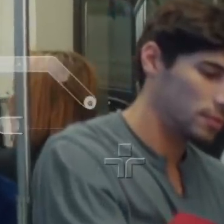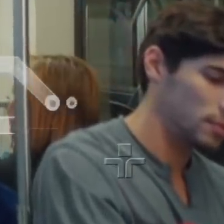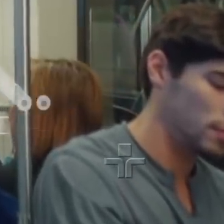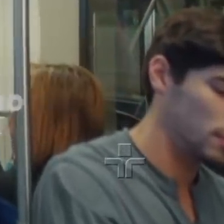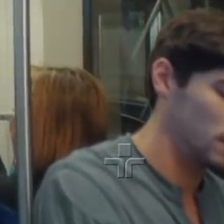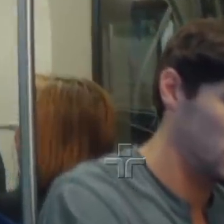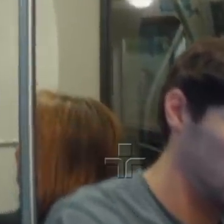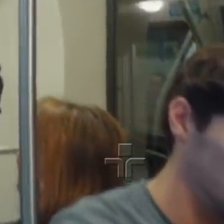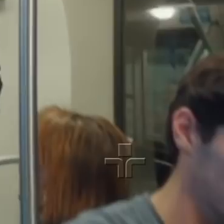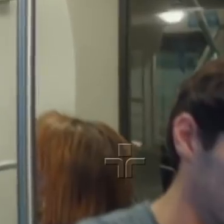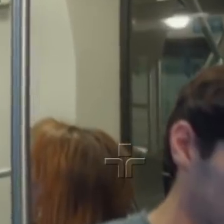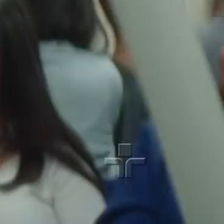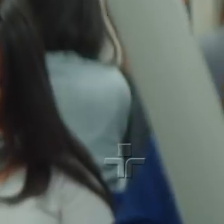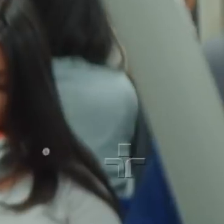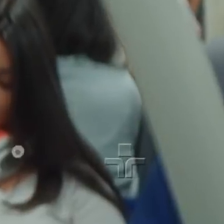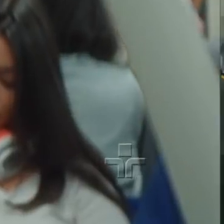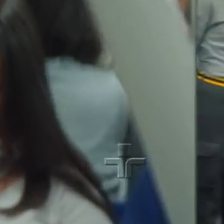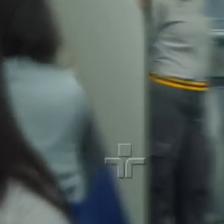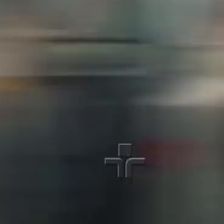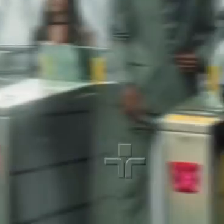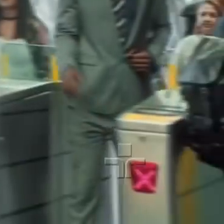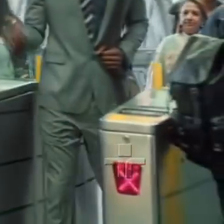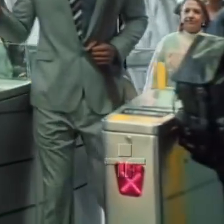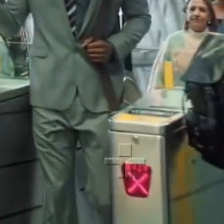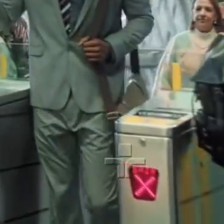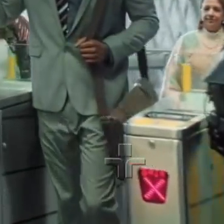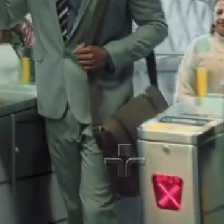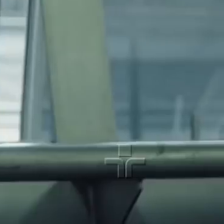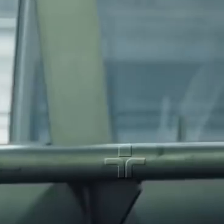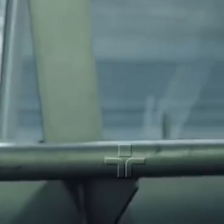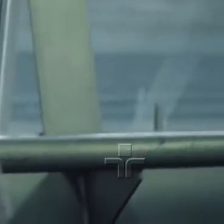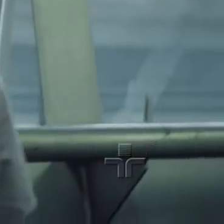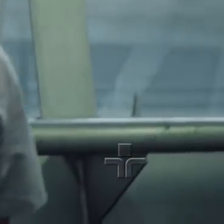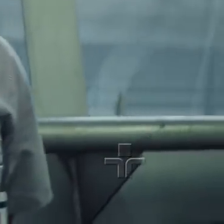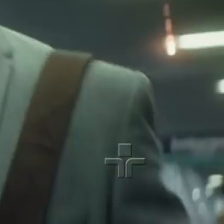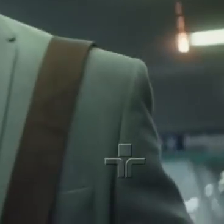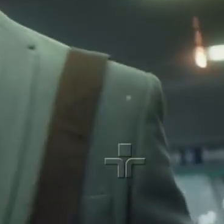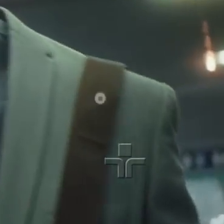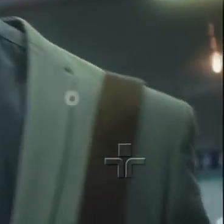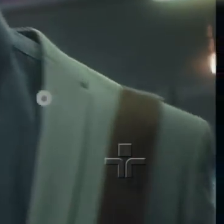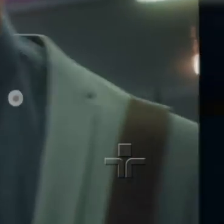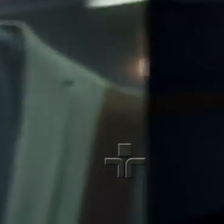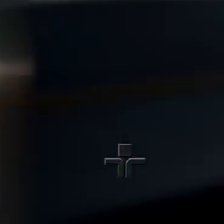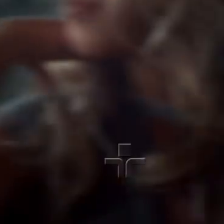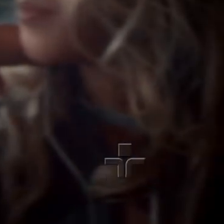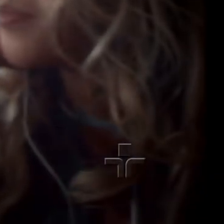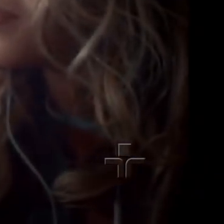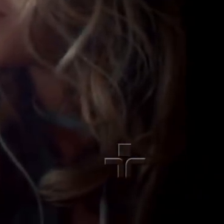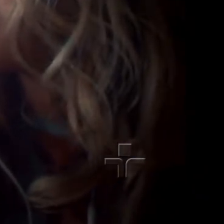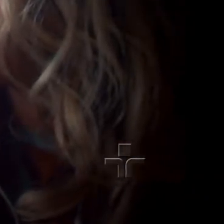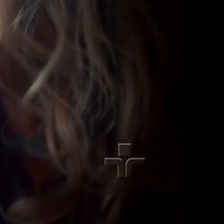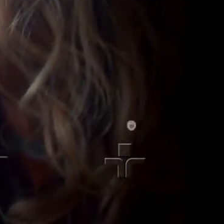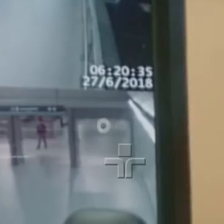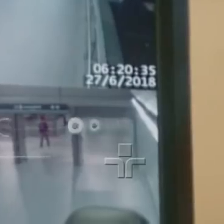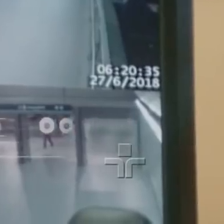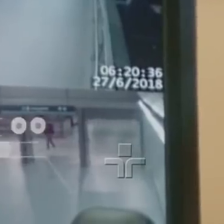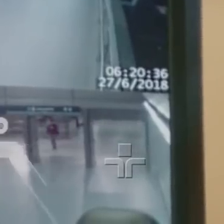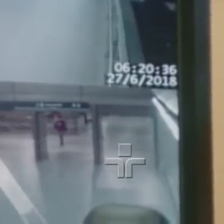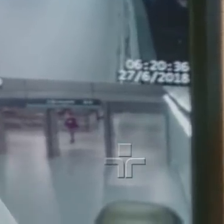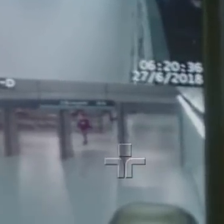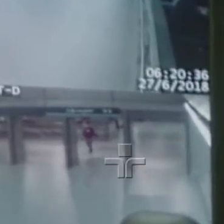A vida passa pelo metrô, todos os dias. Para ir ao trabalho em menos tempo, voltar da